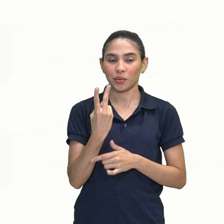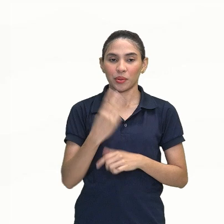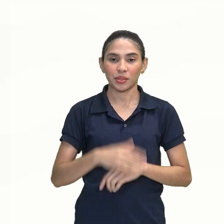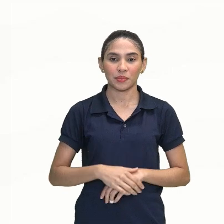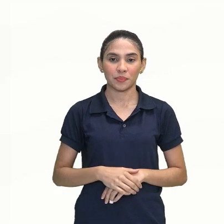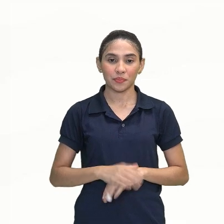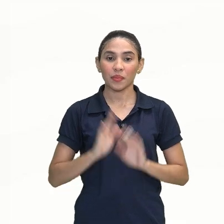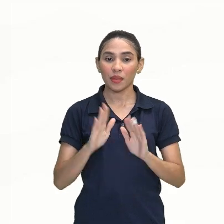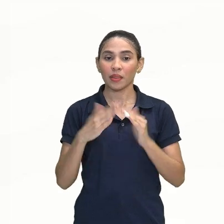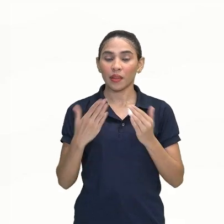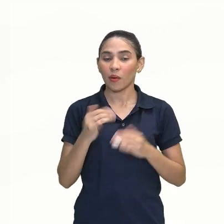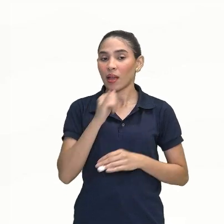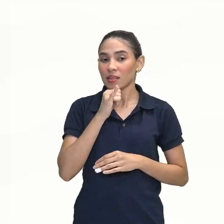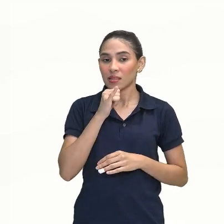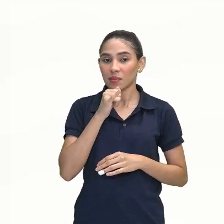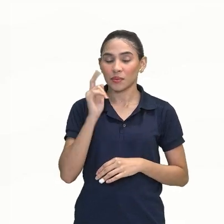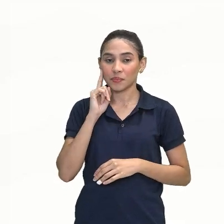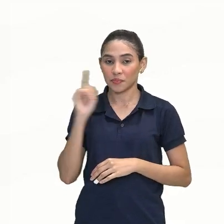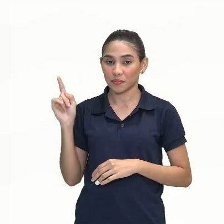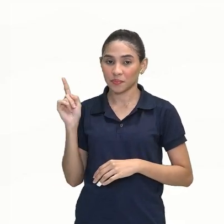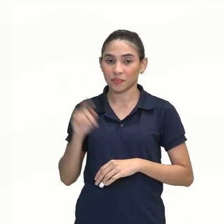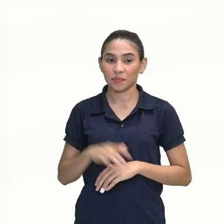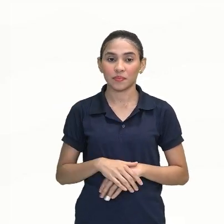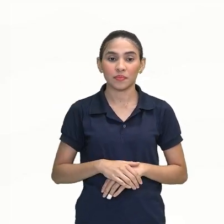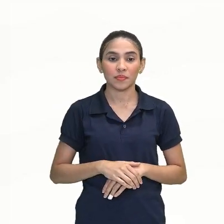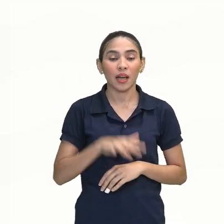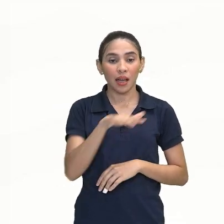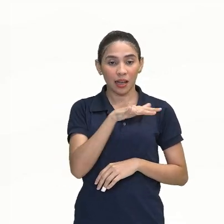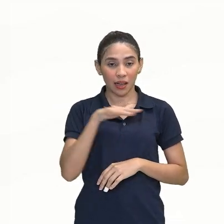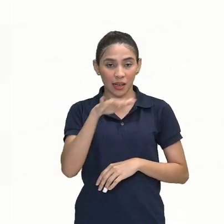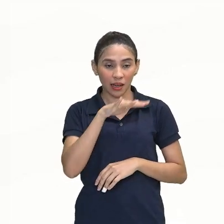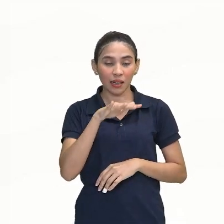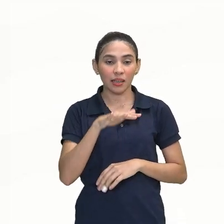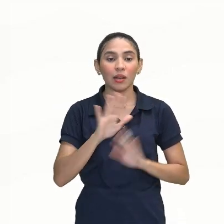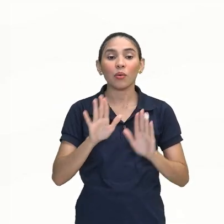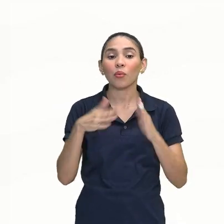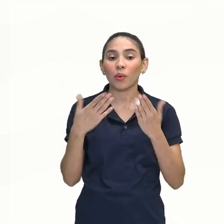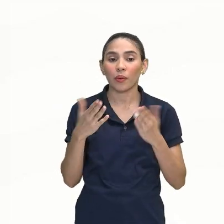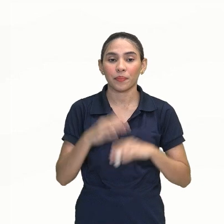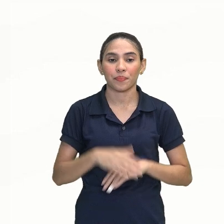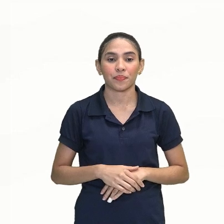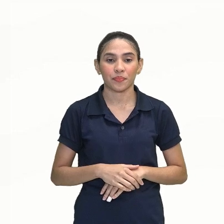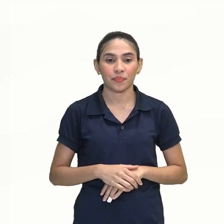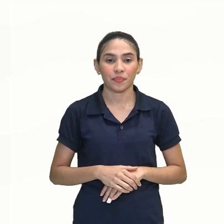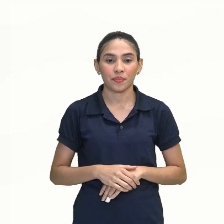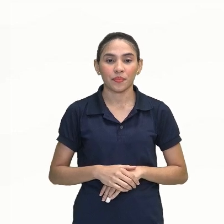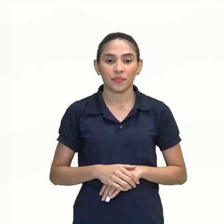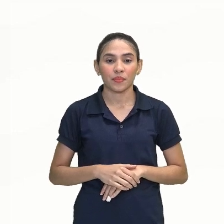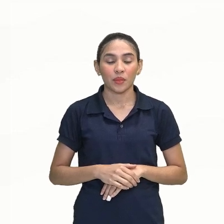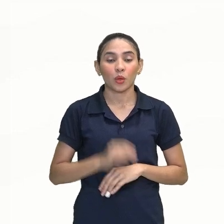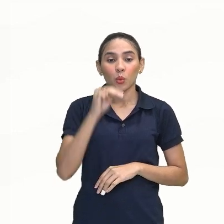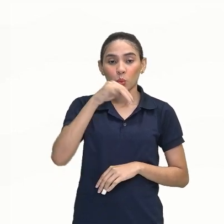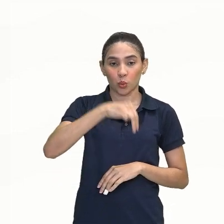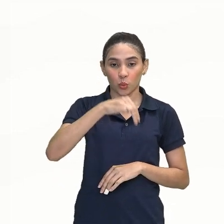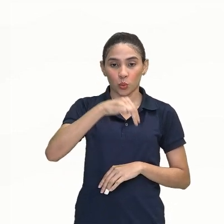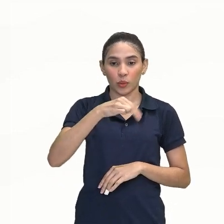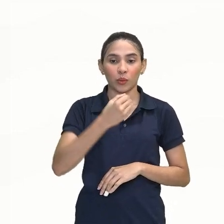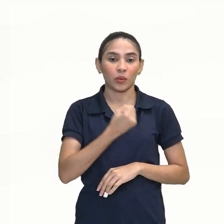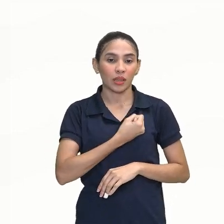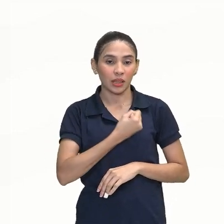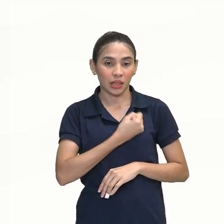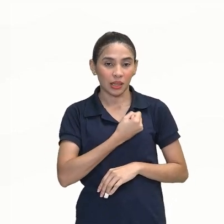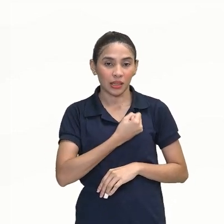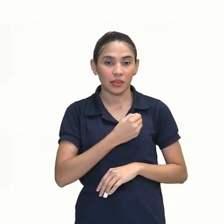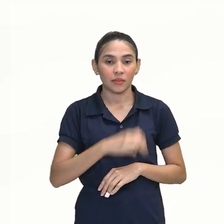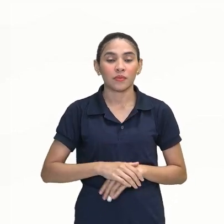2. Então, vamos lá. A minha área vai ser quem? Meu número de lado vezes a medida